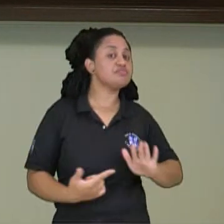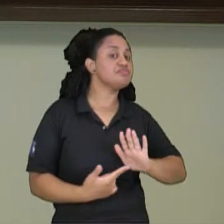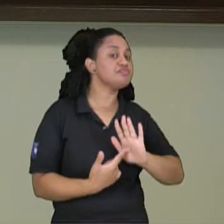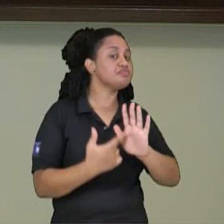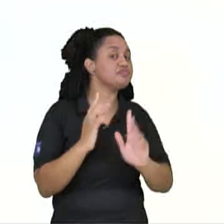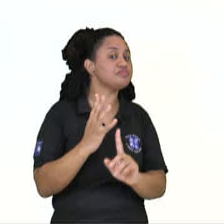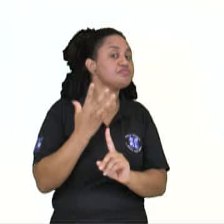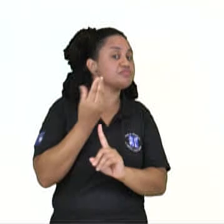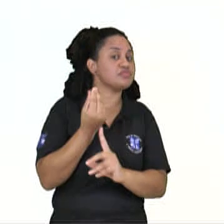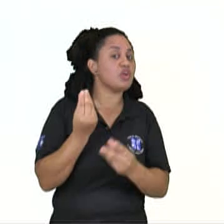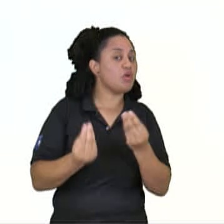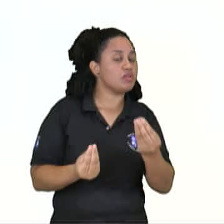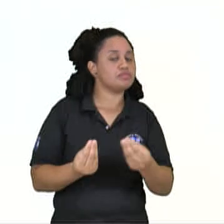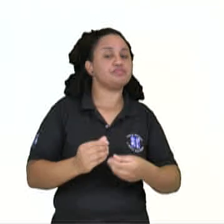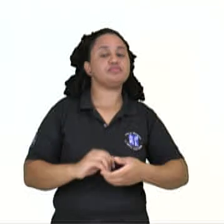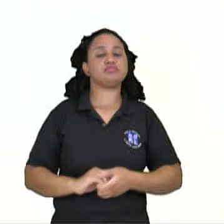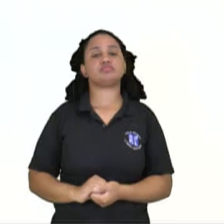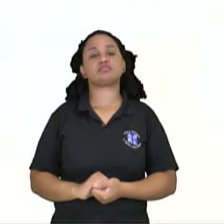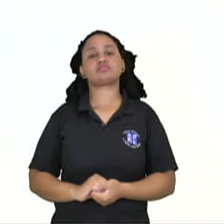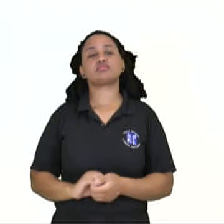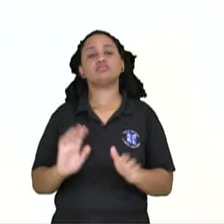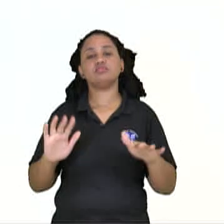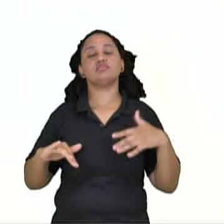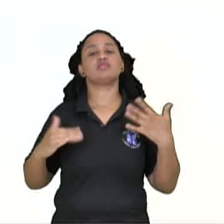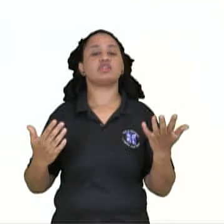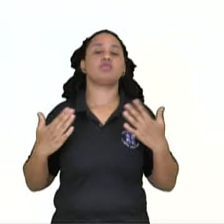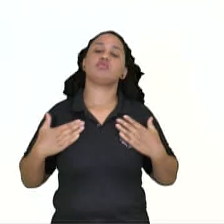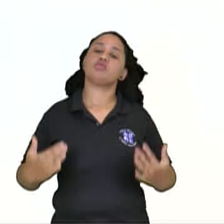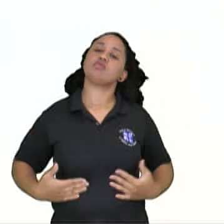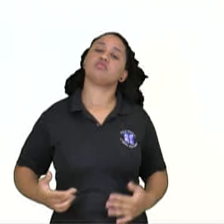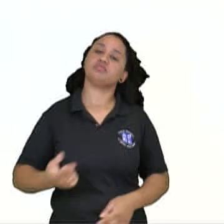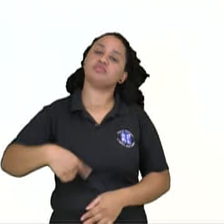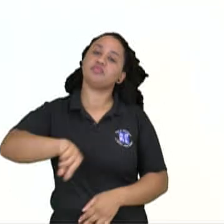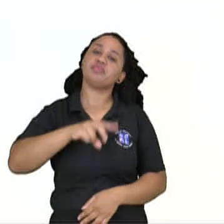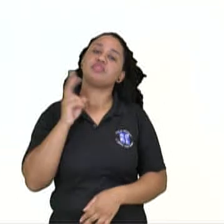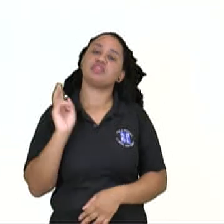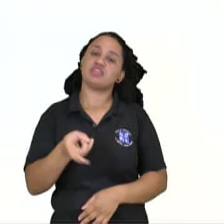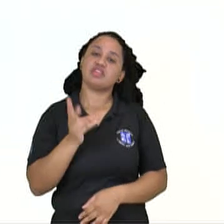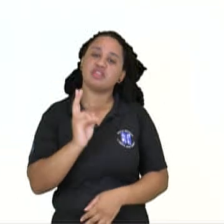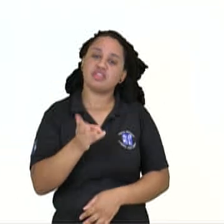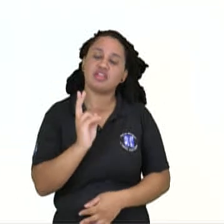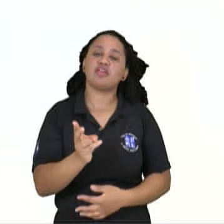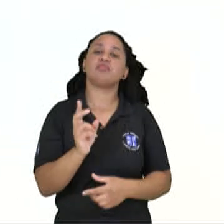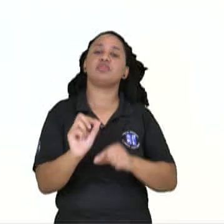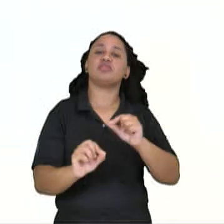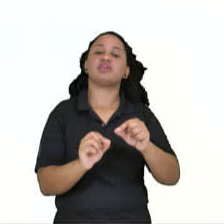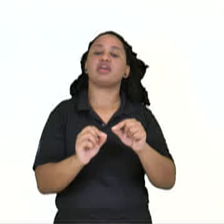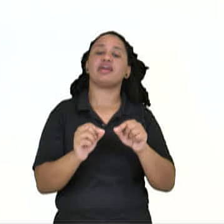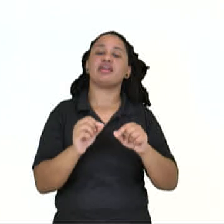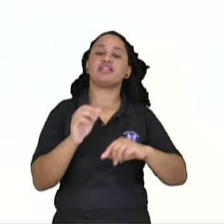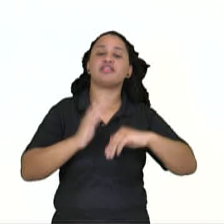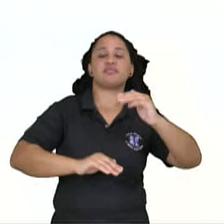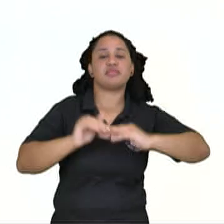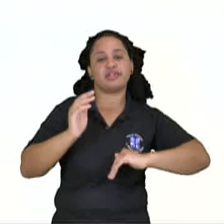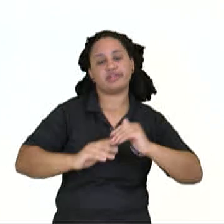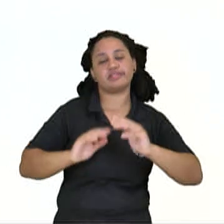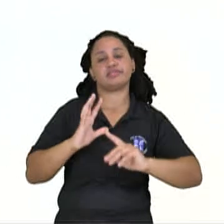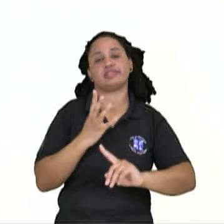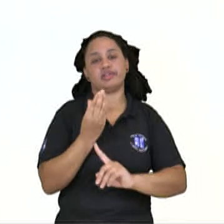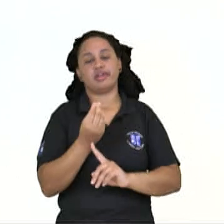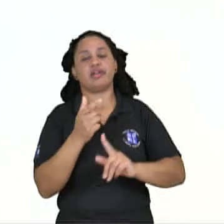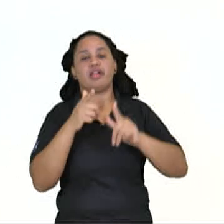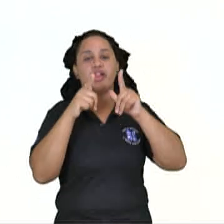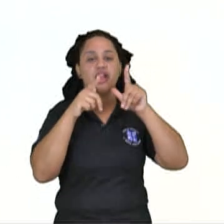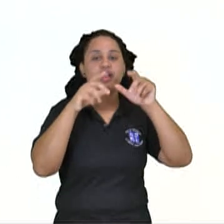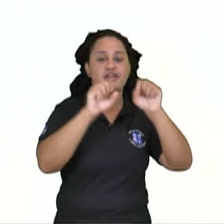lá. De algum modo, o nosso corpo sempre está presente em qualquer fazer artístico, nas